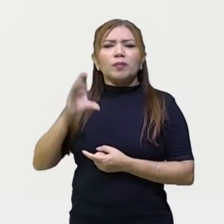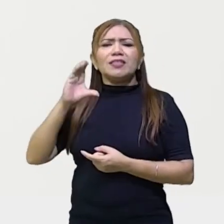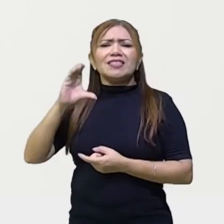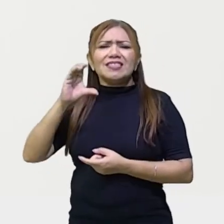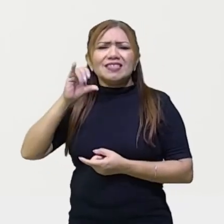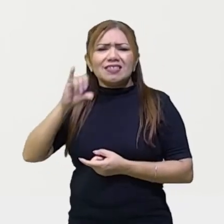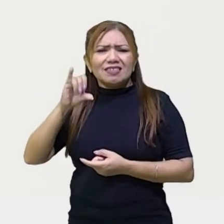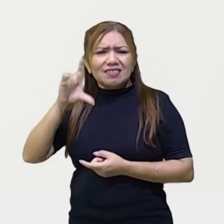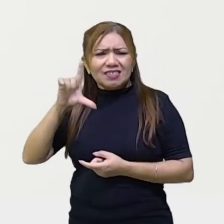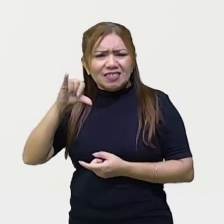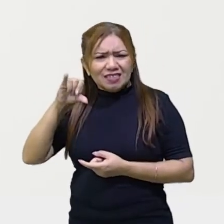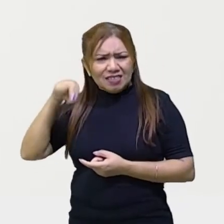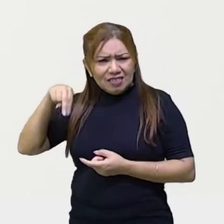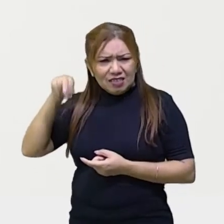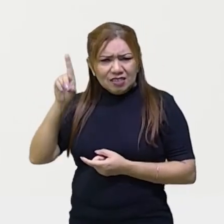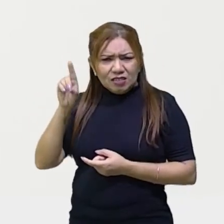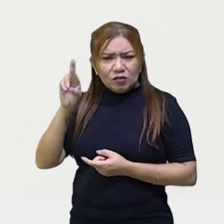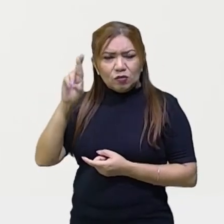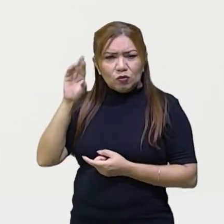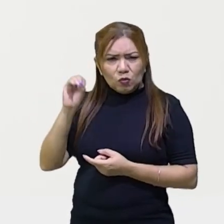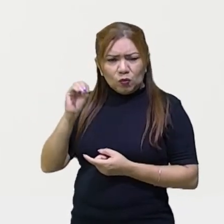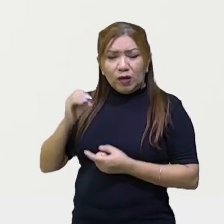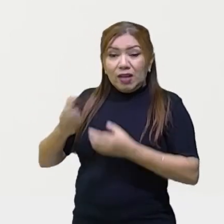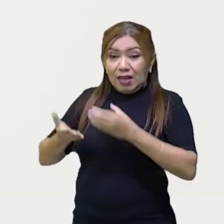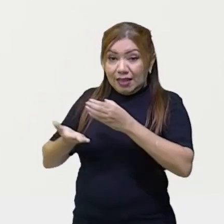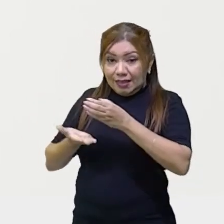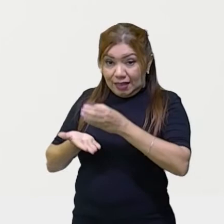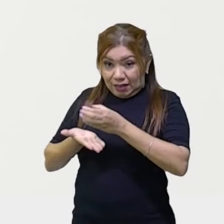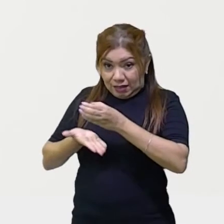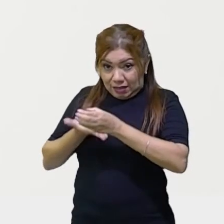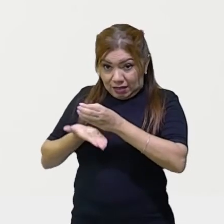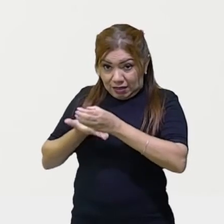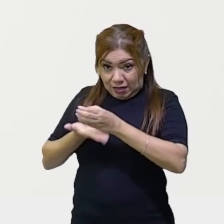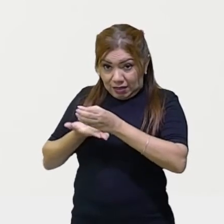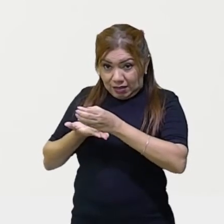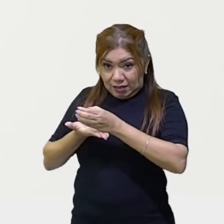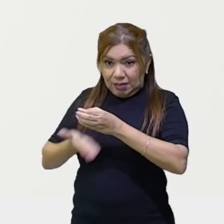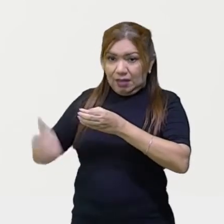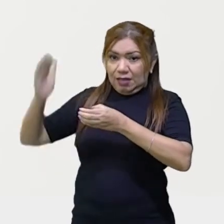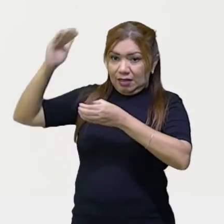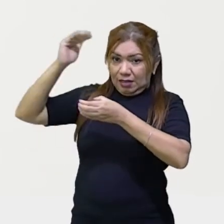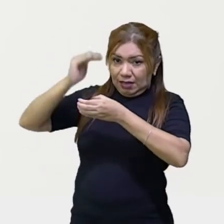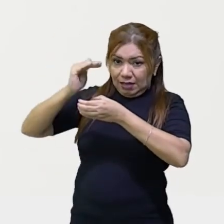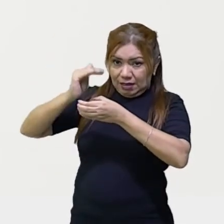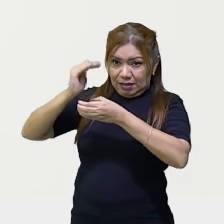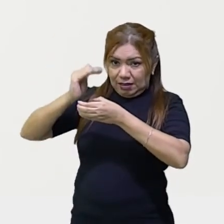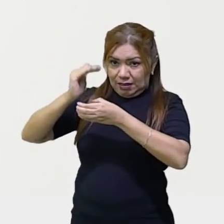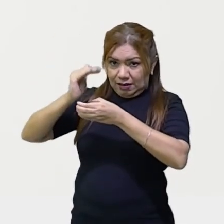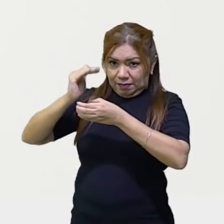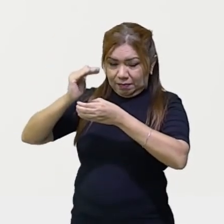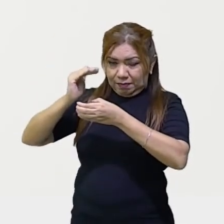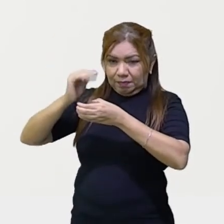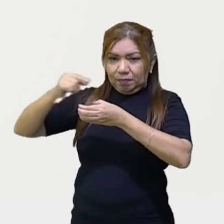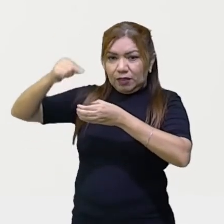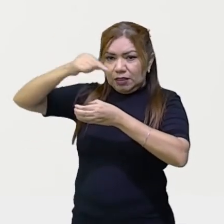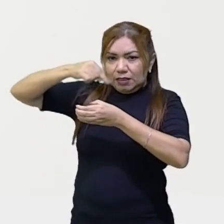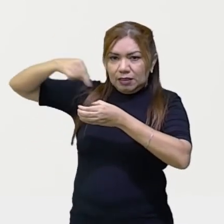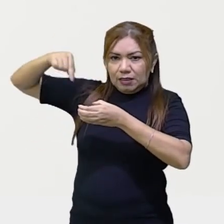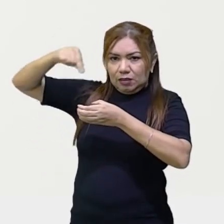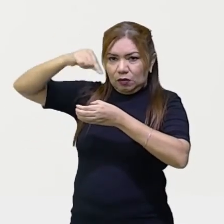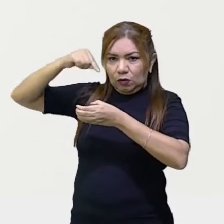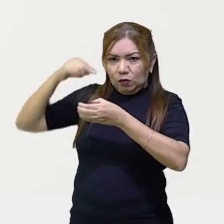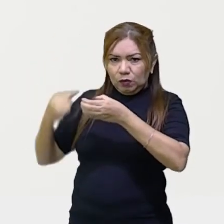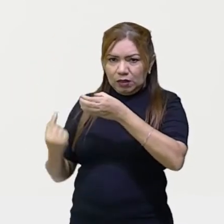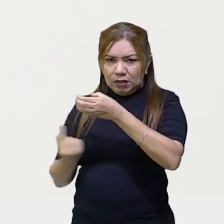por uma superfície curva ele tem duas bases com a forma de círculos Conforme você